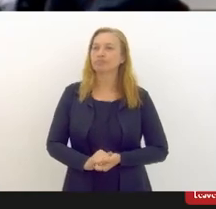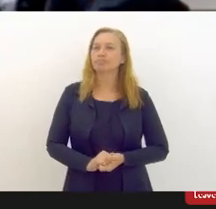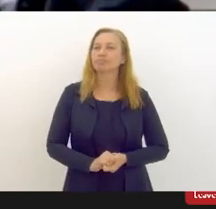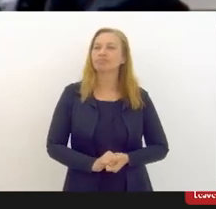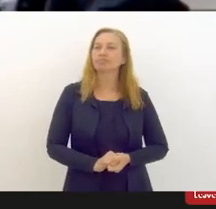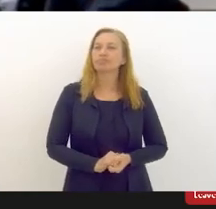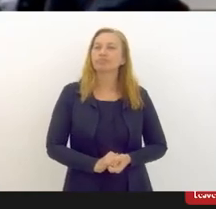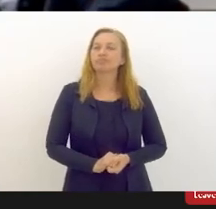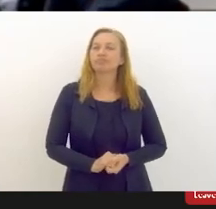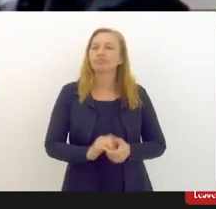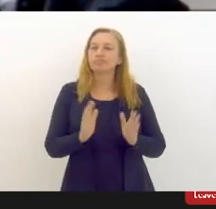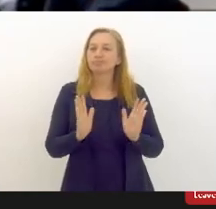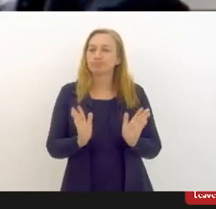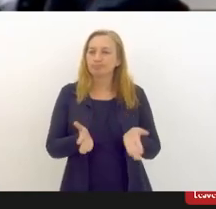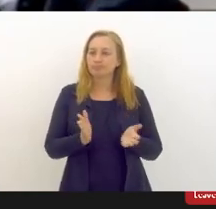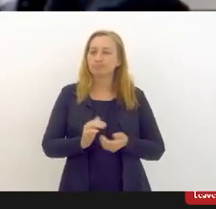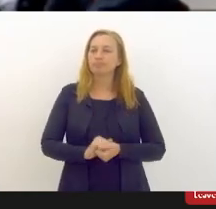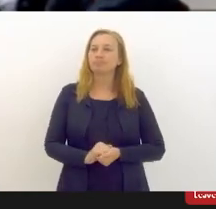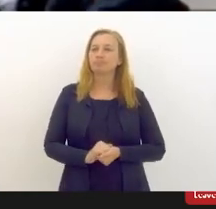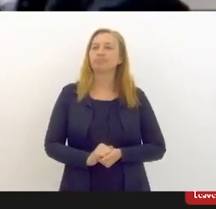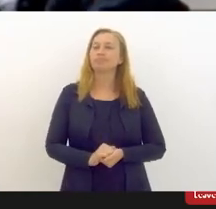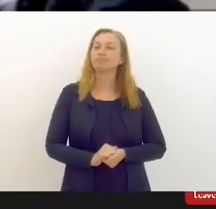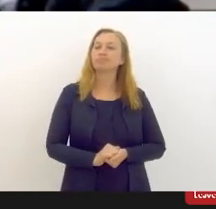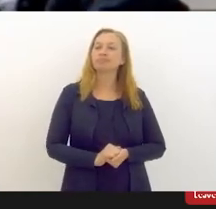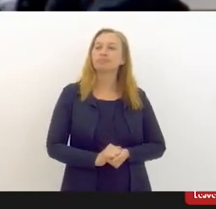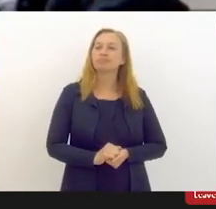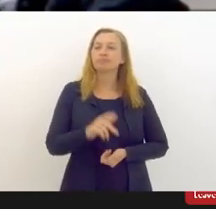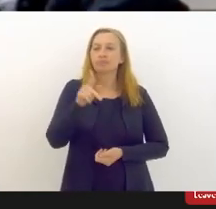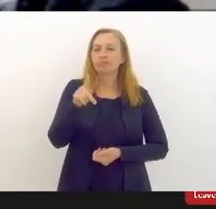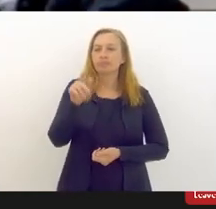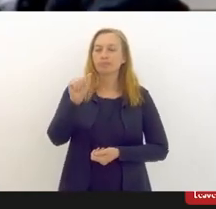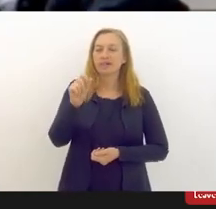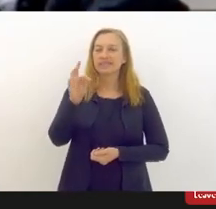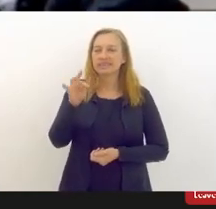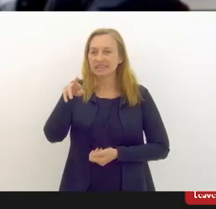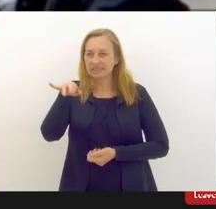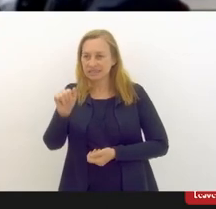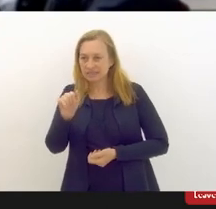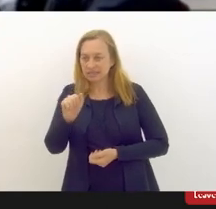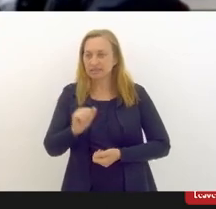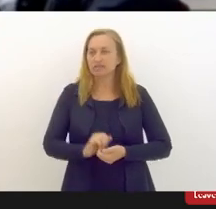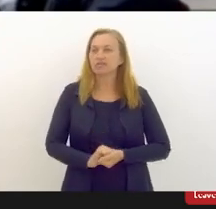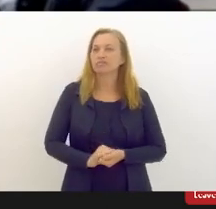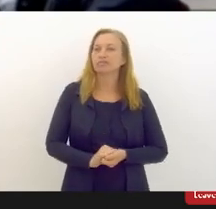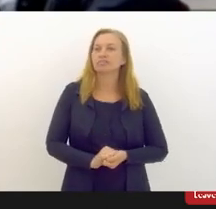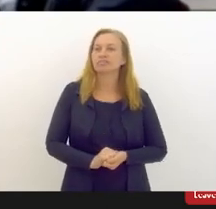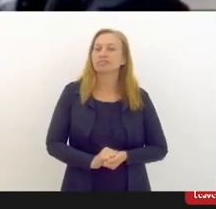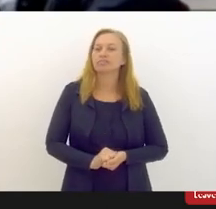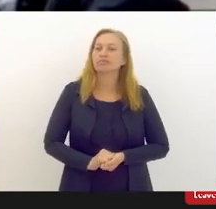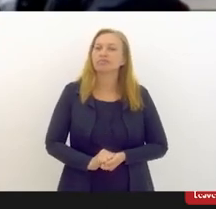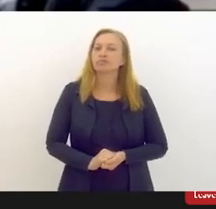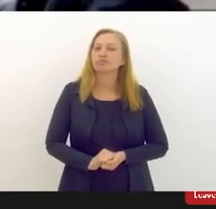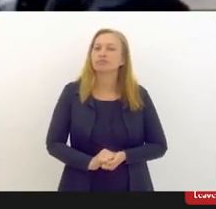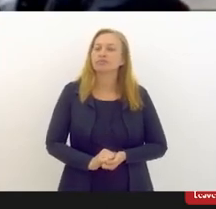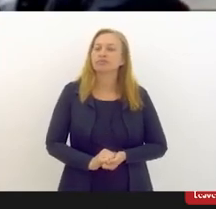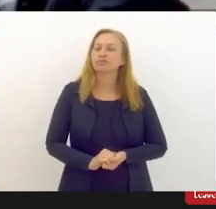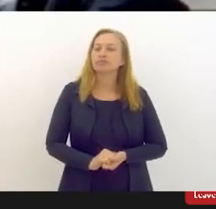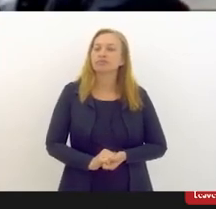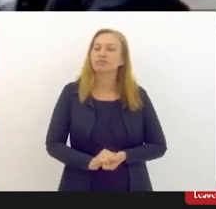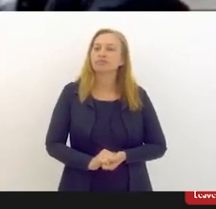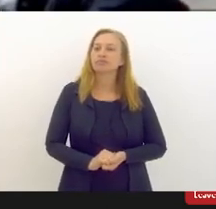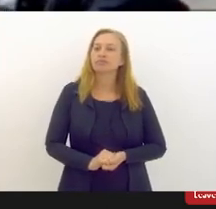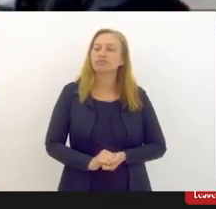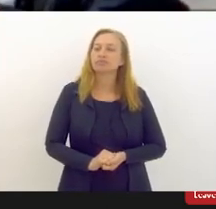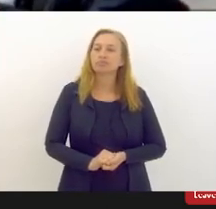fala agora. Patrícia. Sim, Patrícia Reis, área de gestão de pessoas. Queria